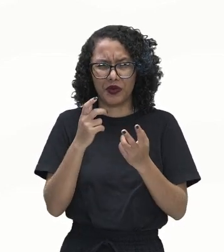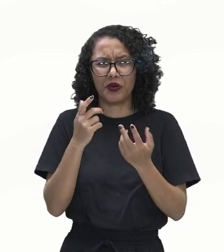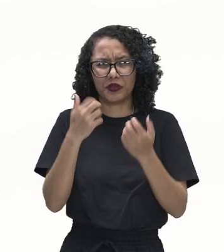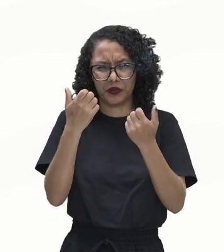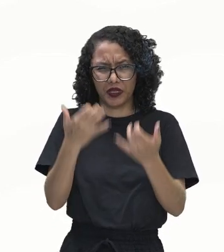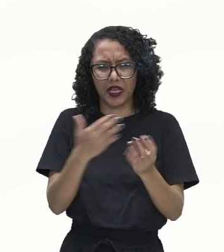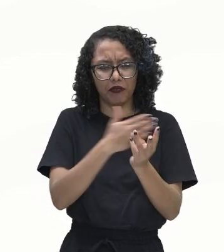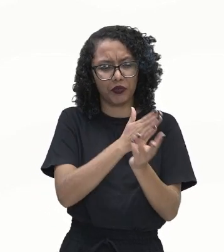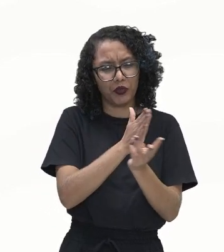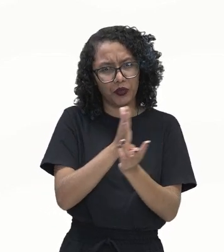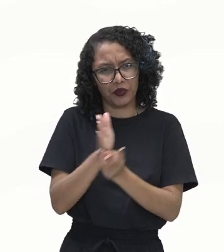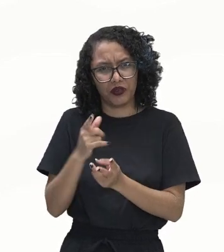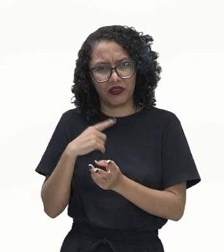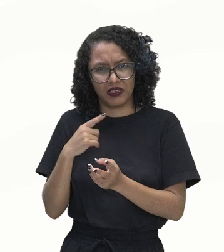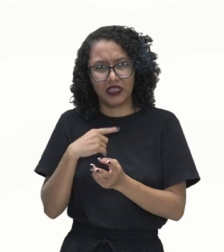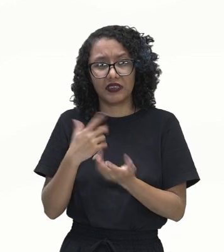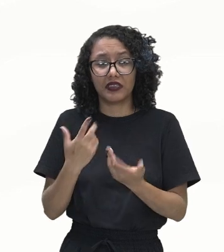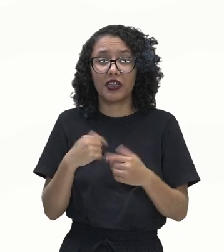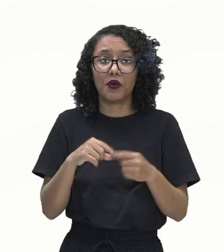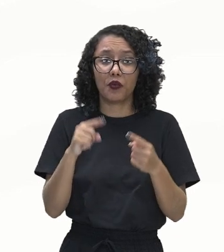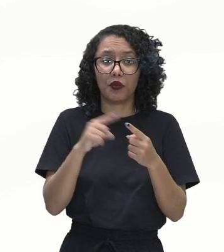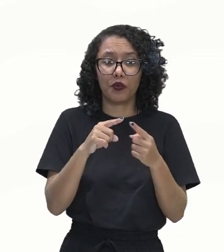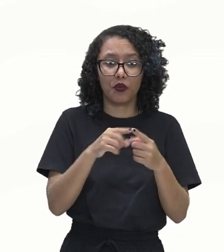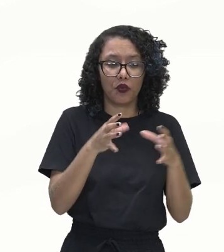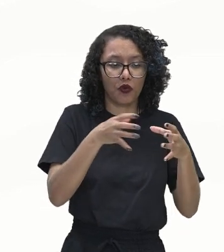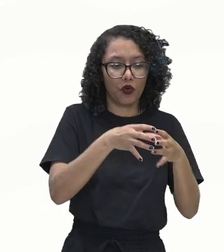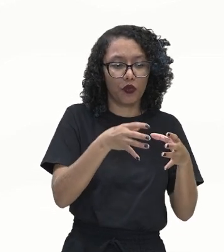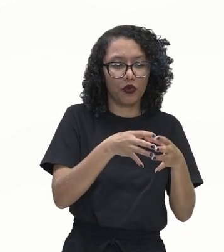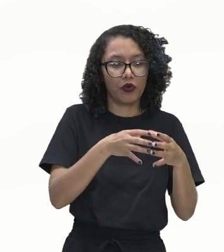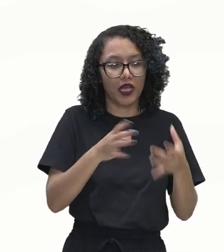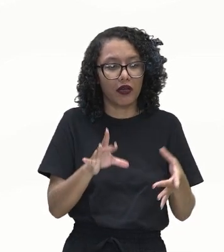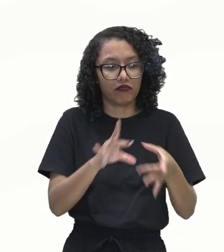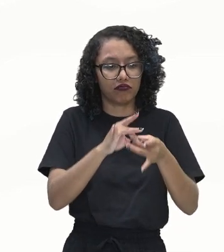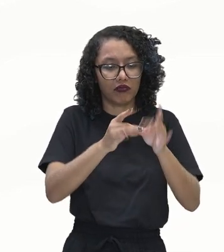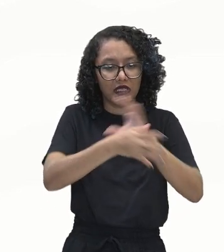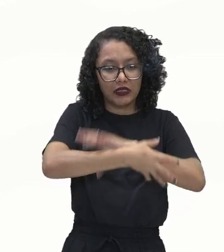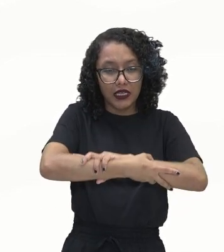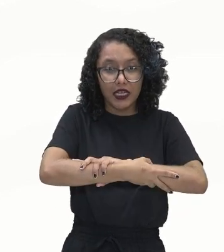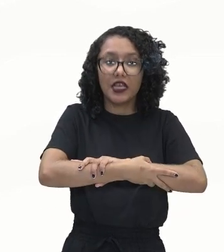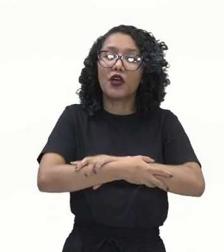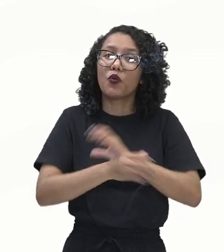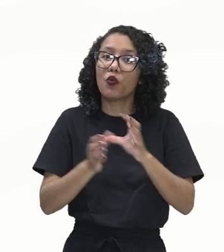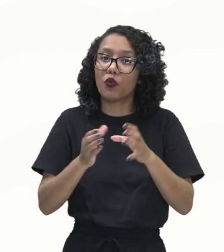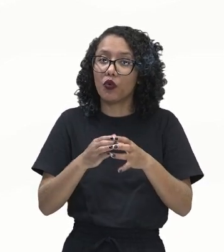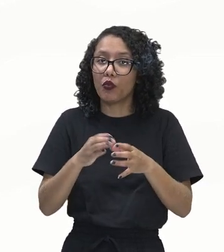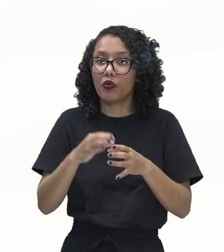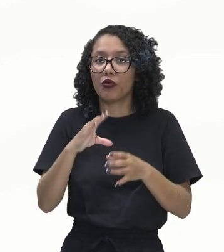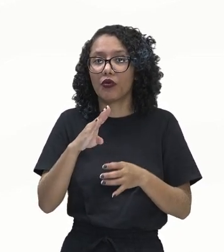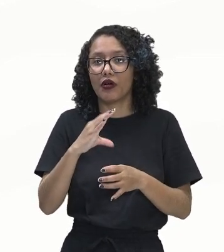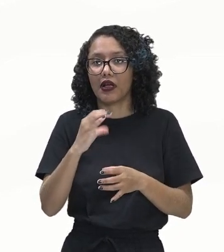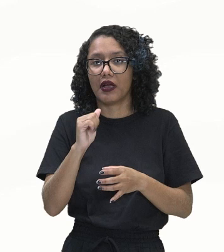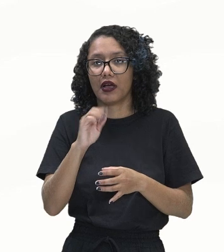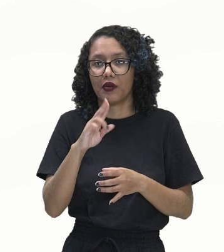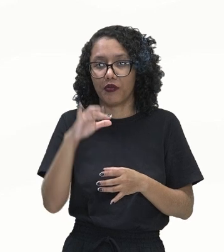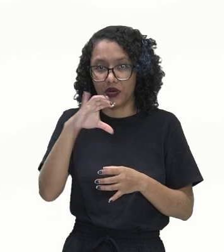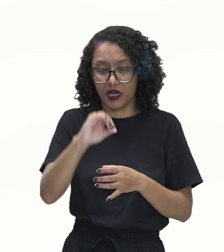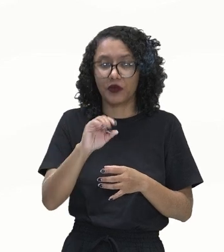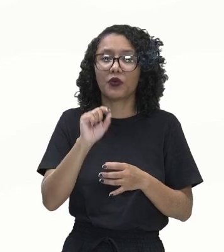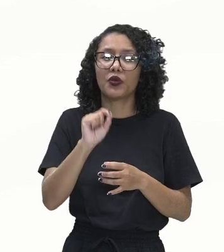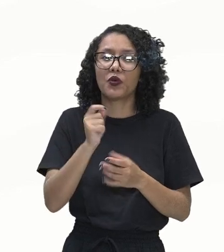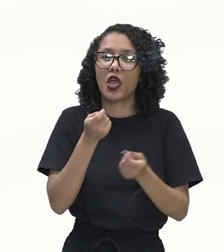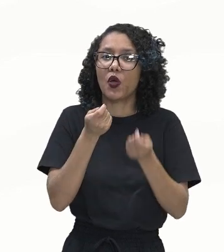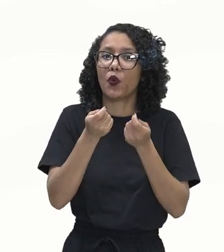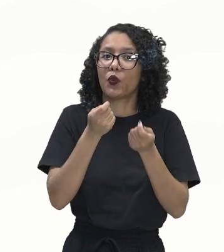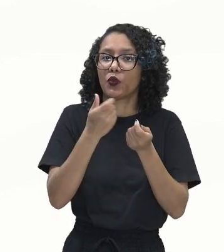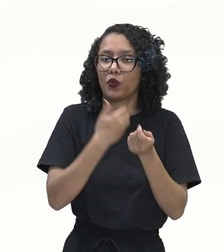Então, uma parte da elite vai se aliar aos cabanos e aí eles vão controlar o governo. Então, os cabanos, eles